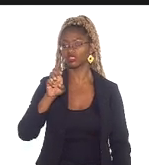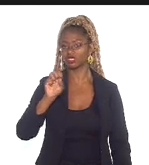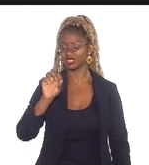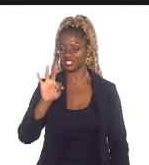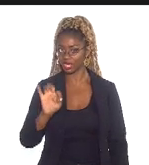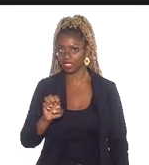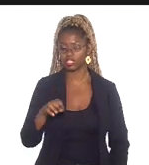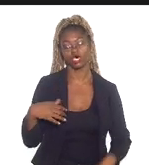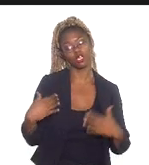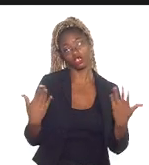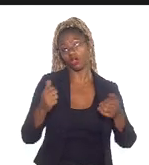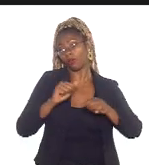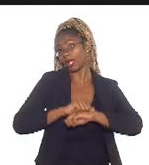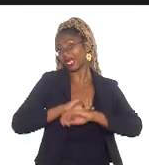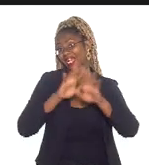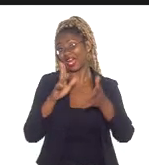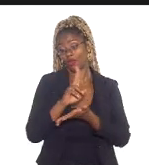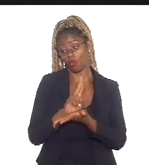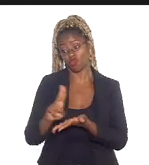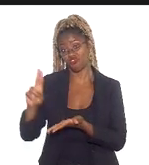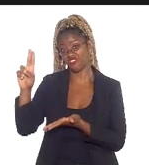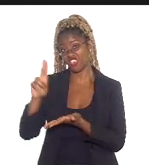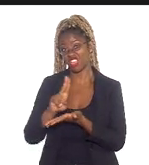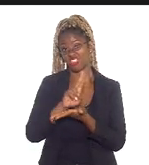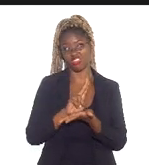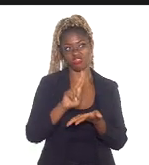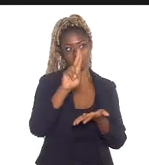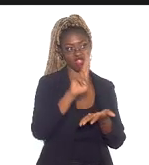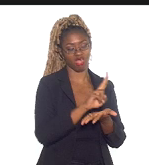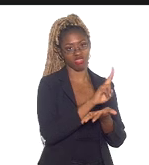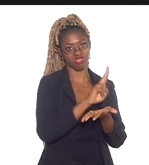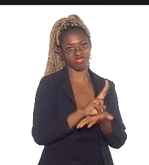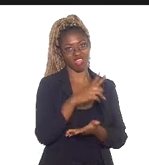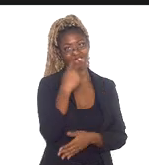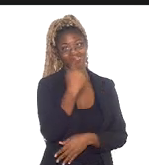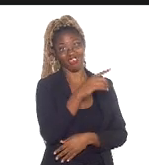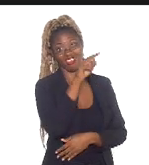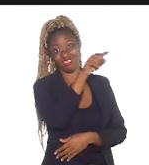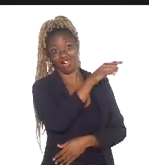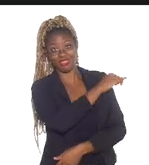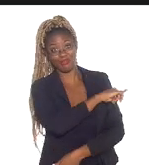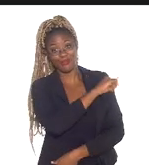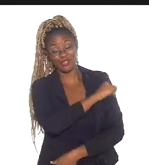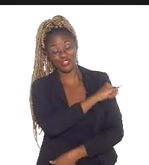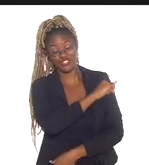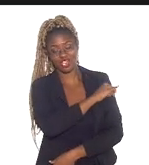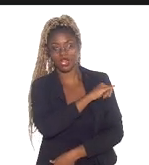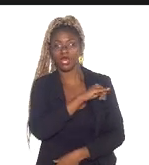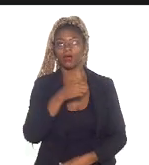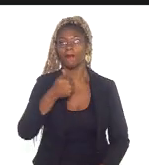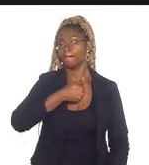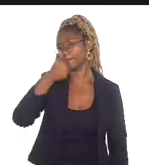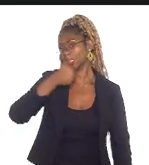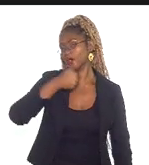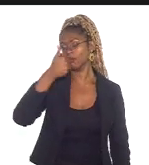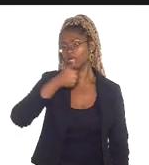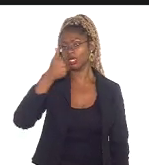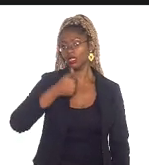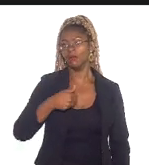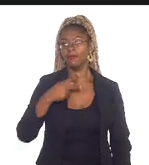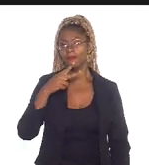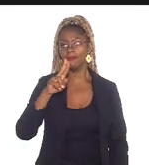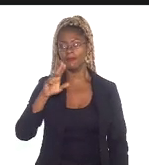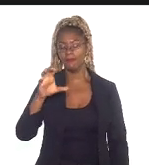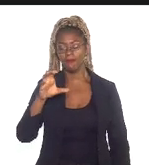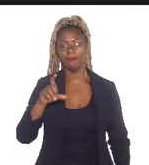Obviamente, as universidades do estado do Rio, em primeiro lugar, PUC e